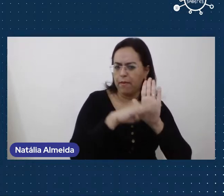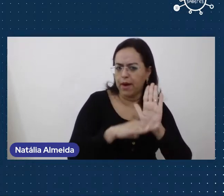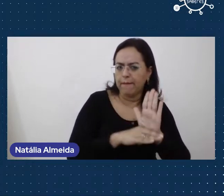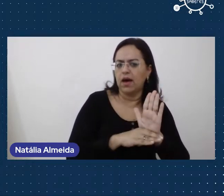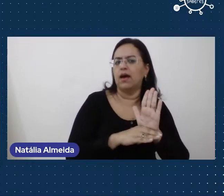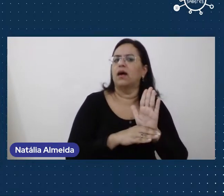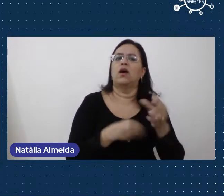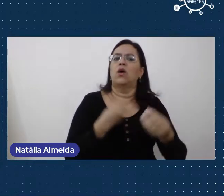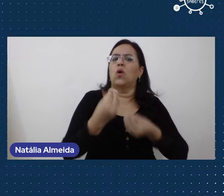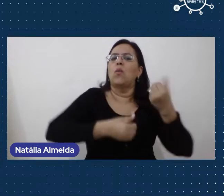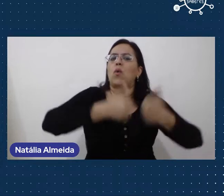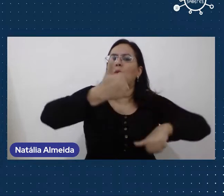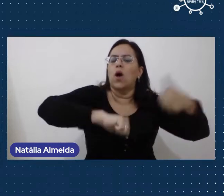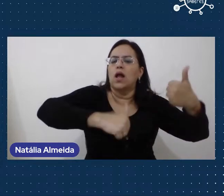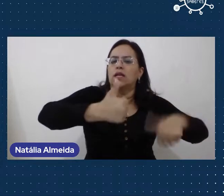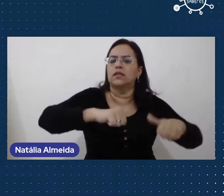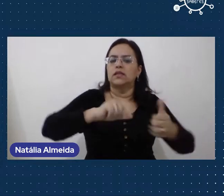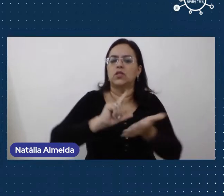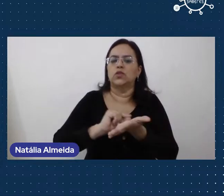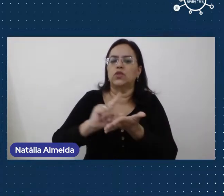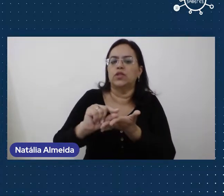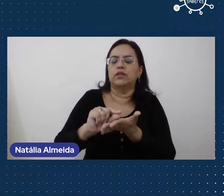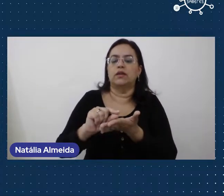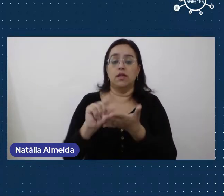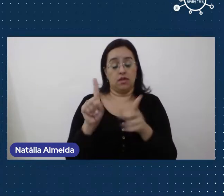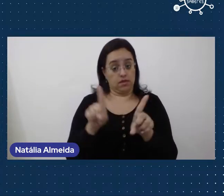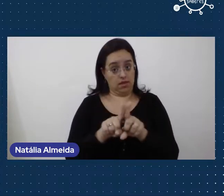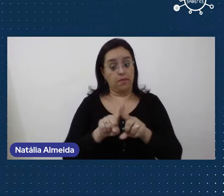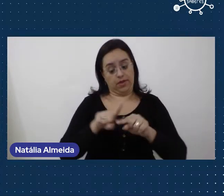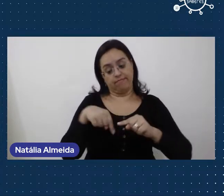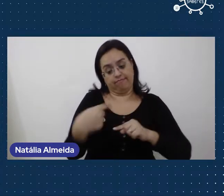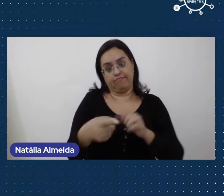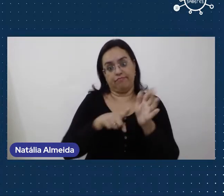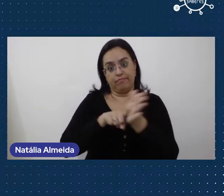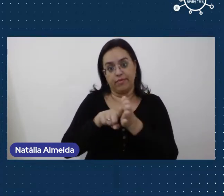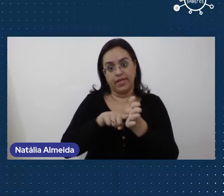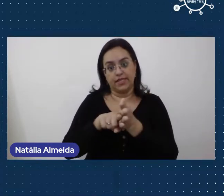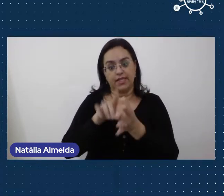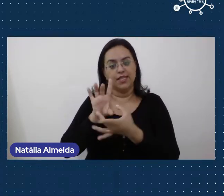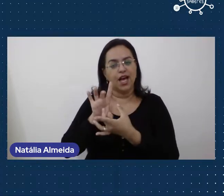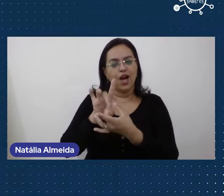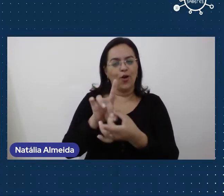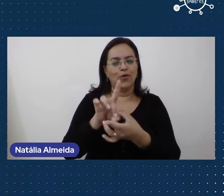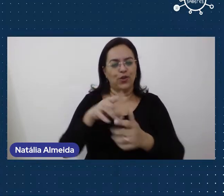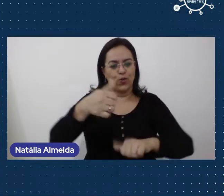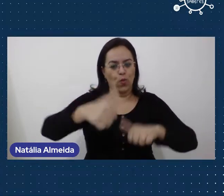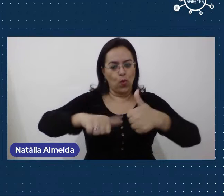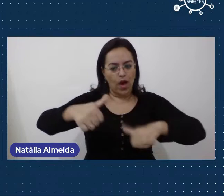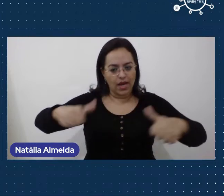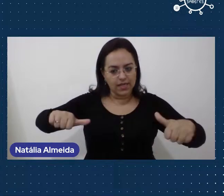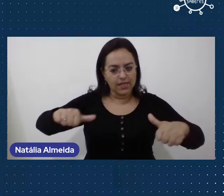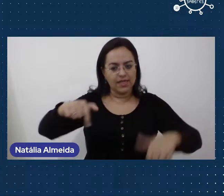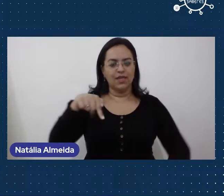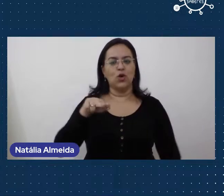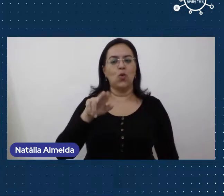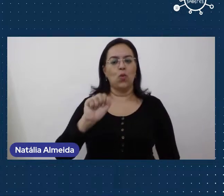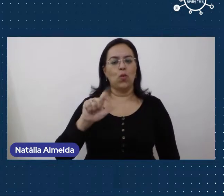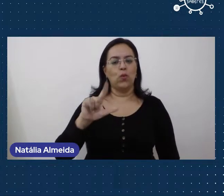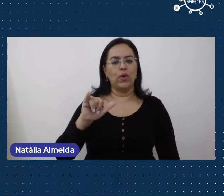pesquisa qualitativa e, consequentemente, para pesquisa qualitativa em si. E isso, então,